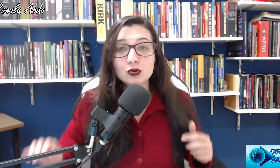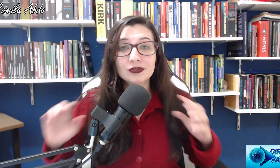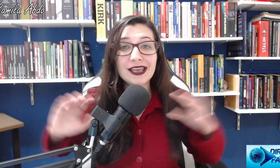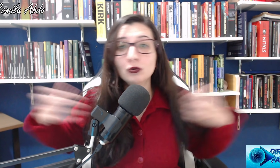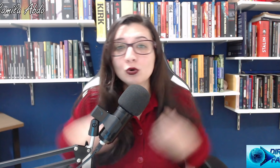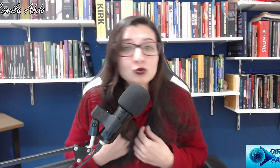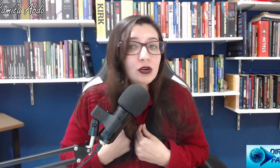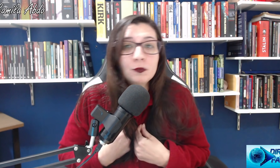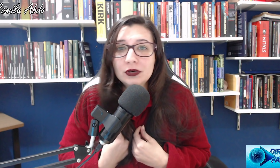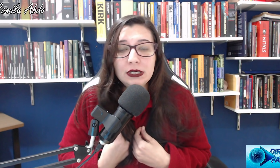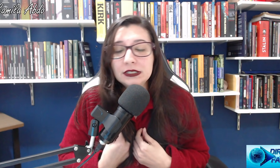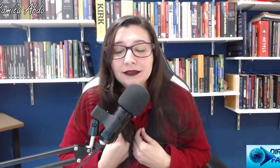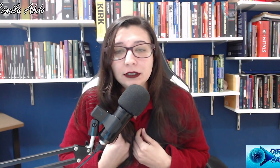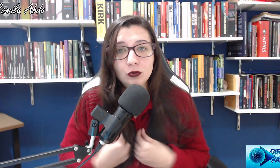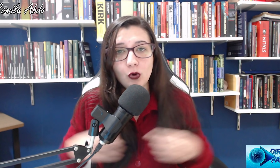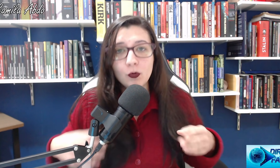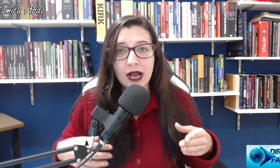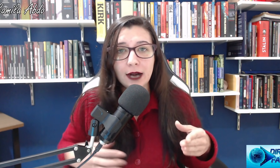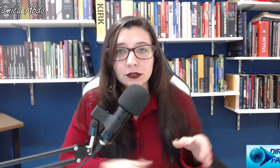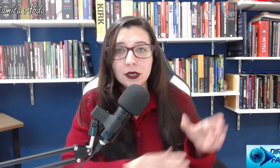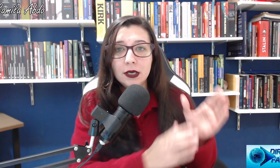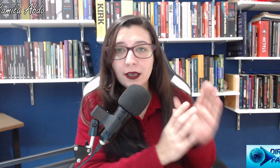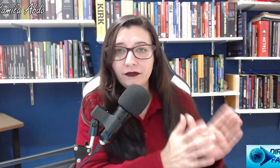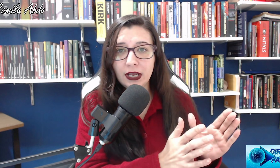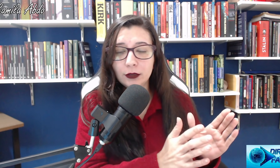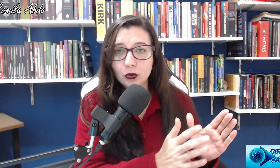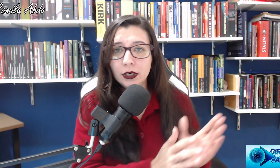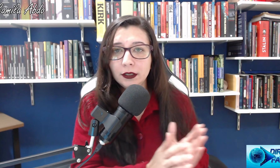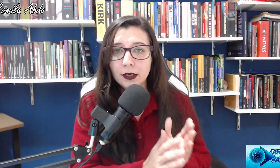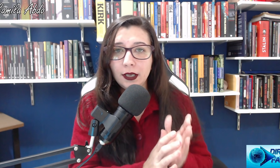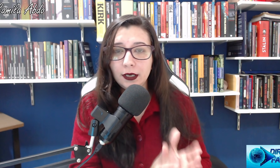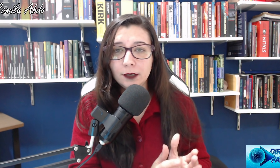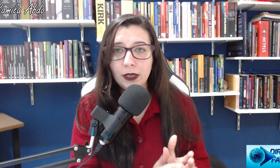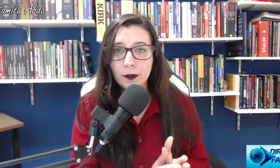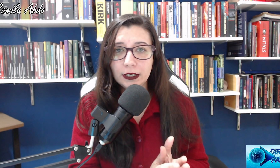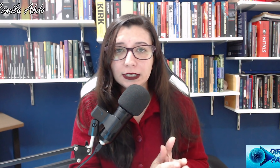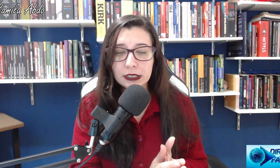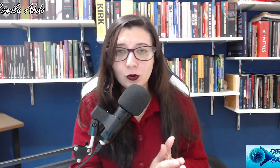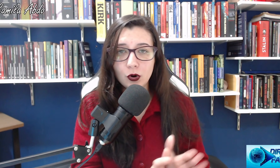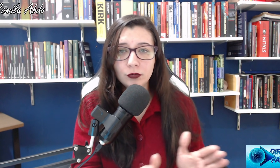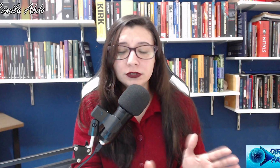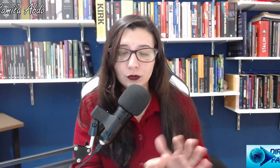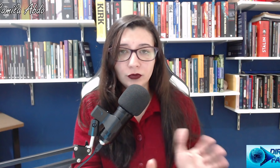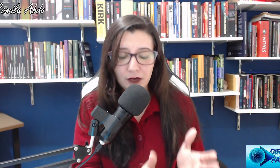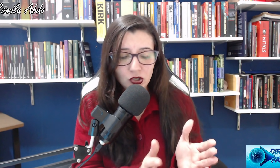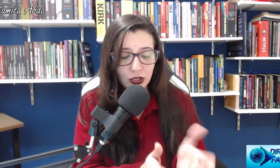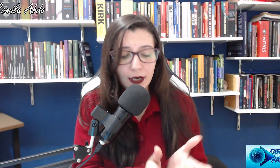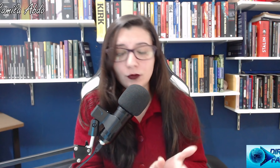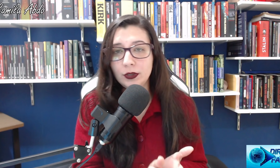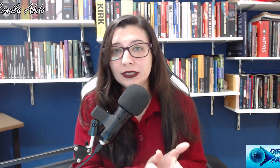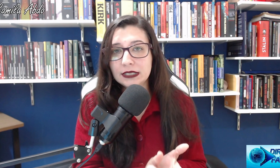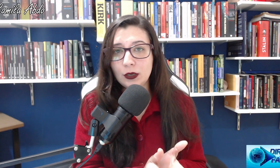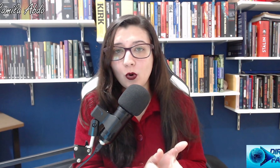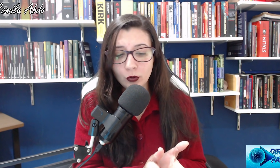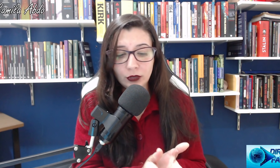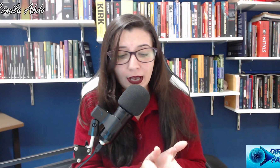Carlos consegue. Eu não consigo me organizar tanto como o Carlos, que é vereador, ele também cuida da SECOM, segundo a mídia, né? Ele cuida